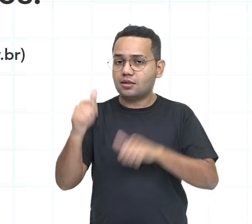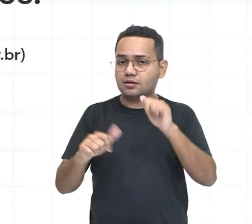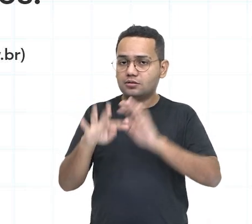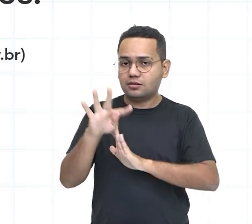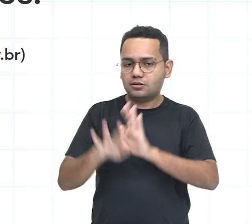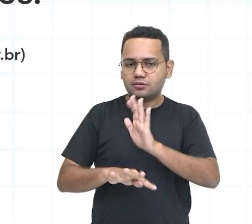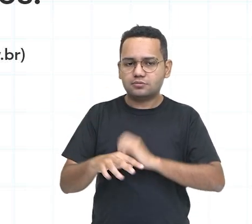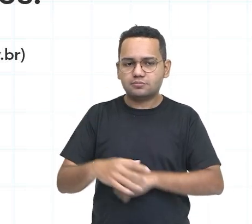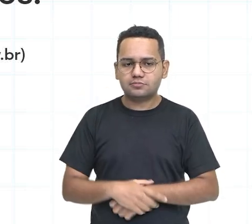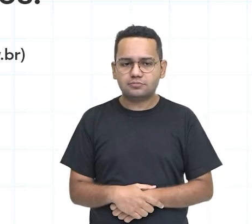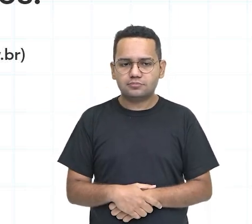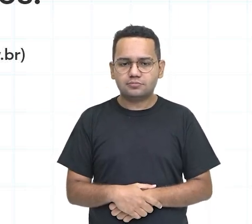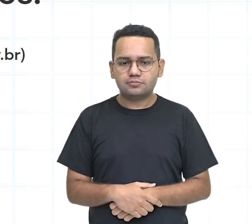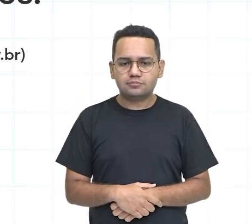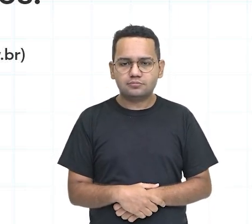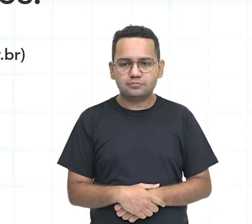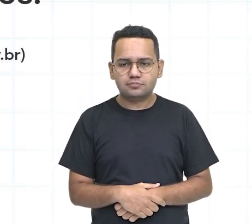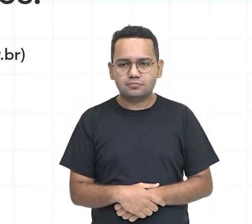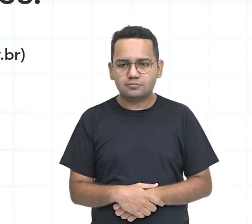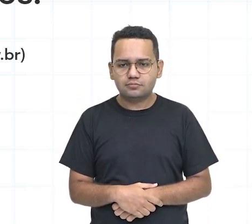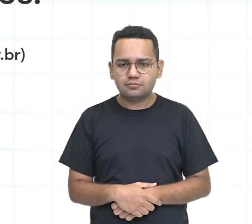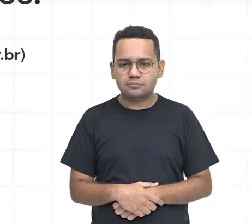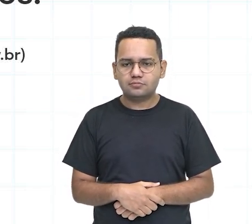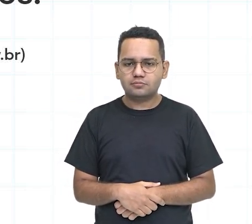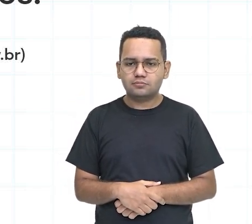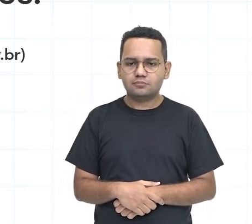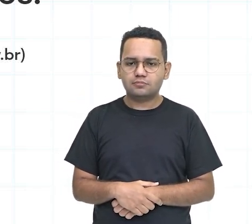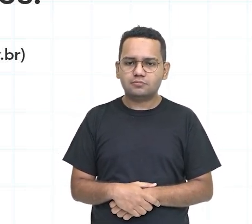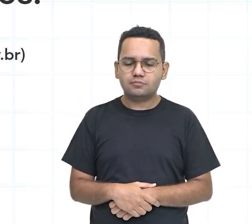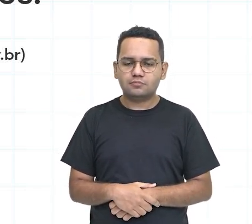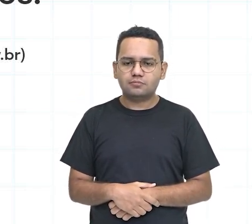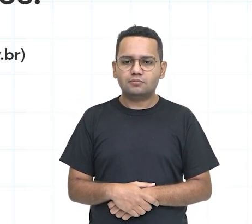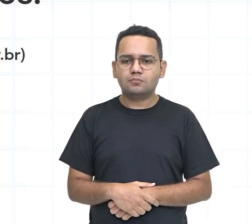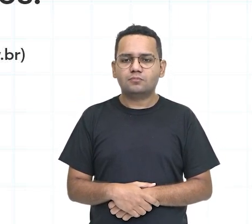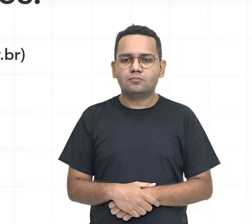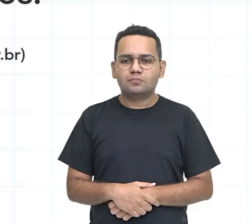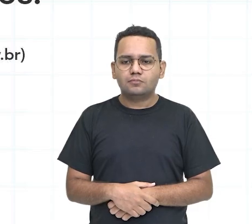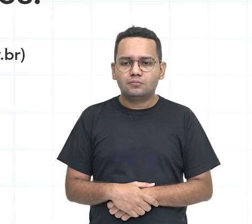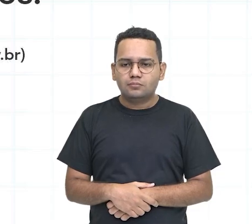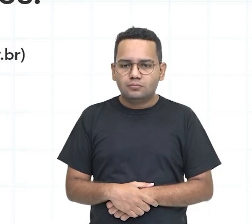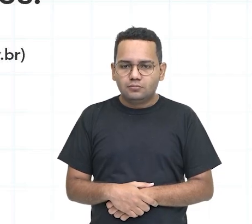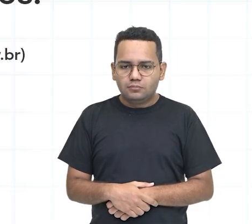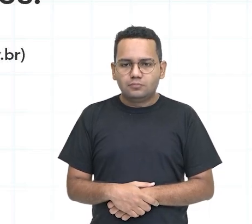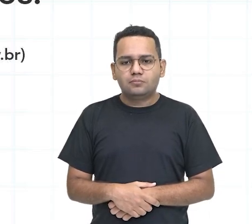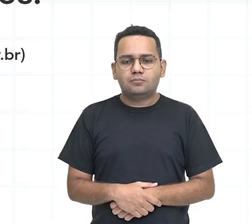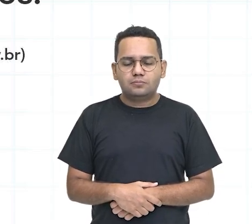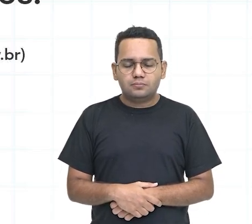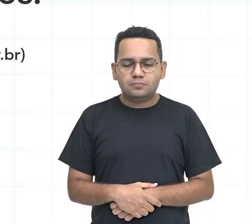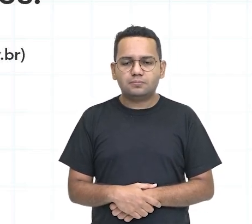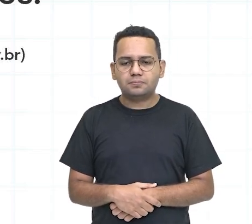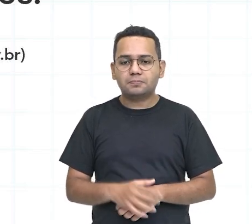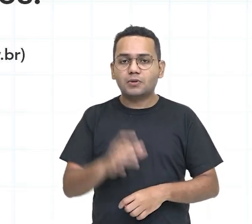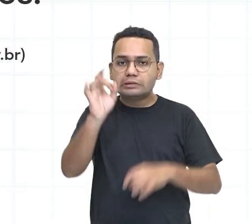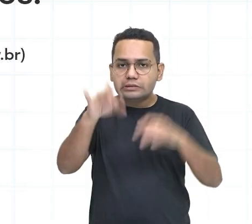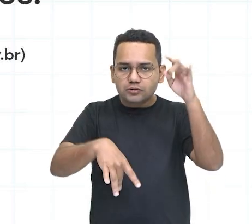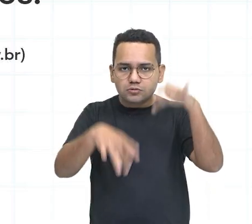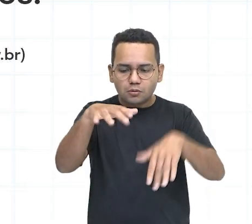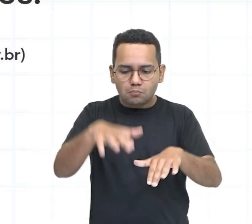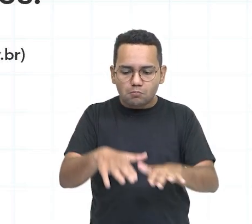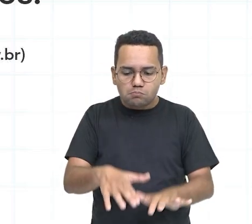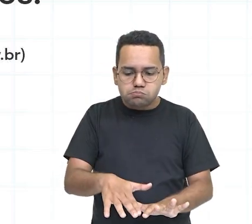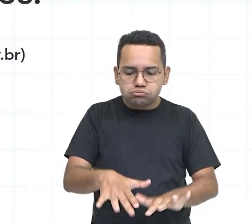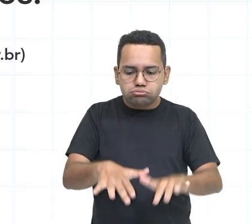Então, os lixões precisam de ampliação, o desperdício degrada o ambiente, os mercados doam